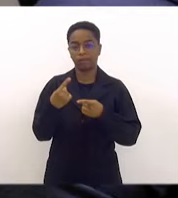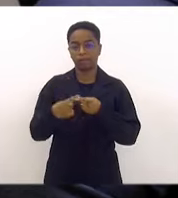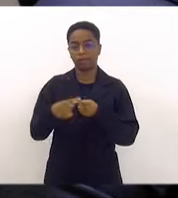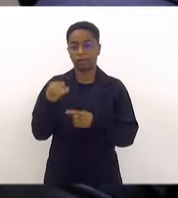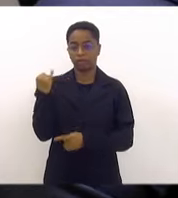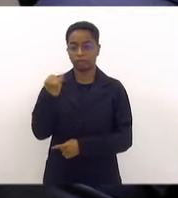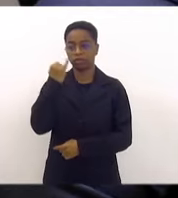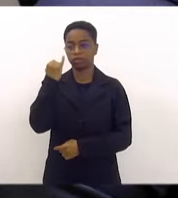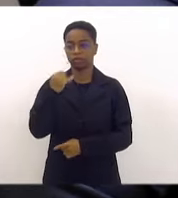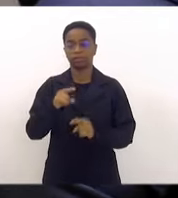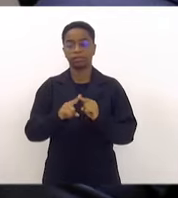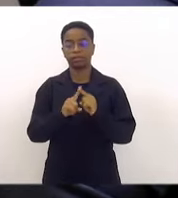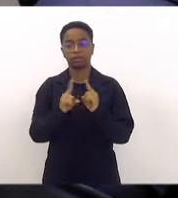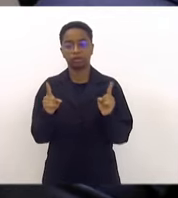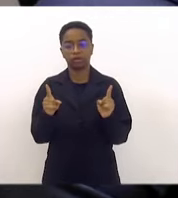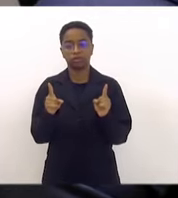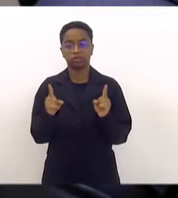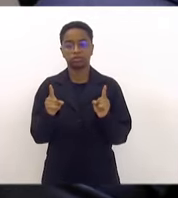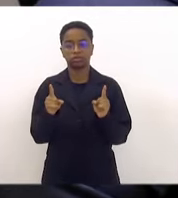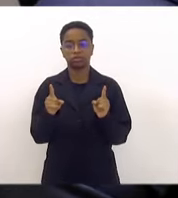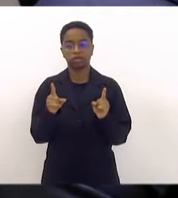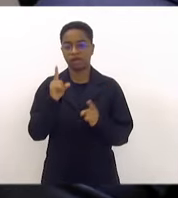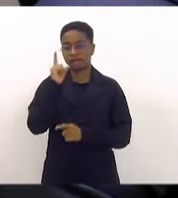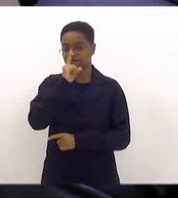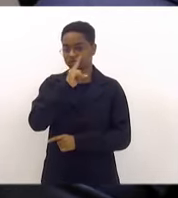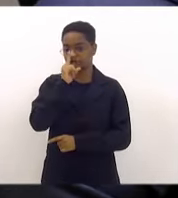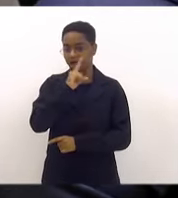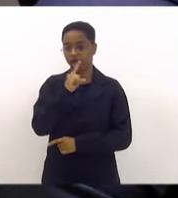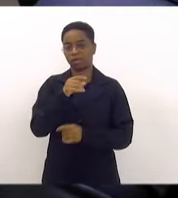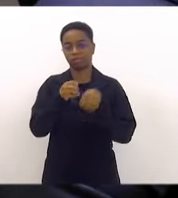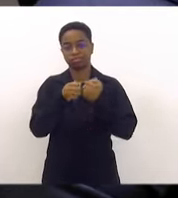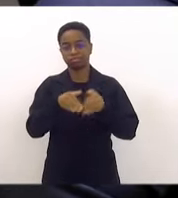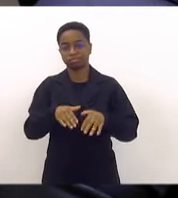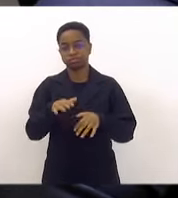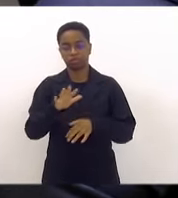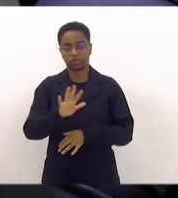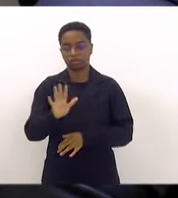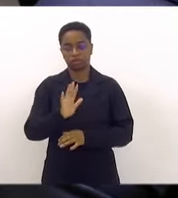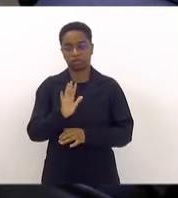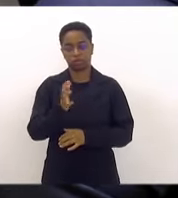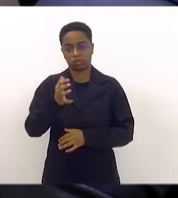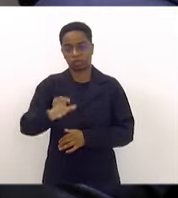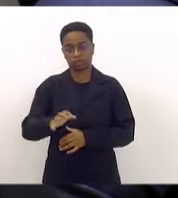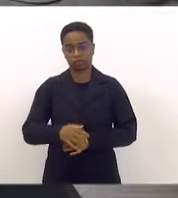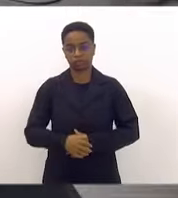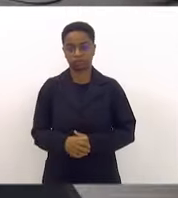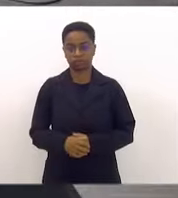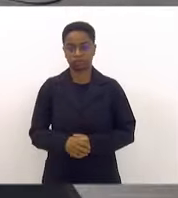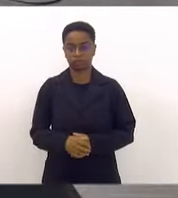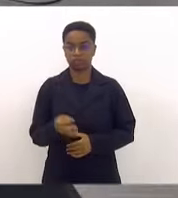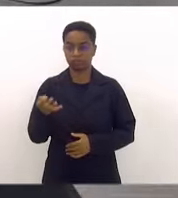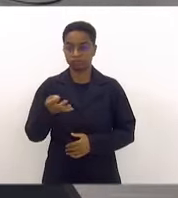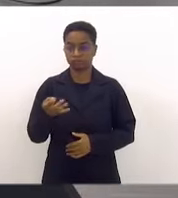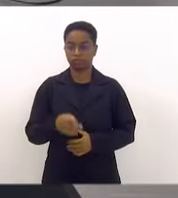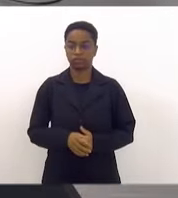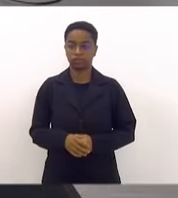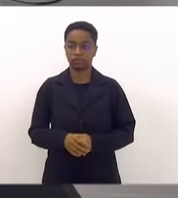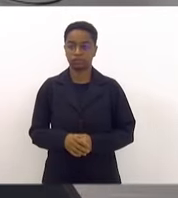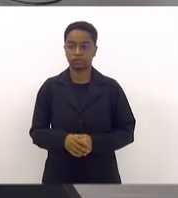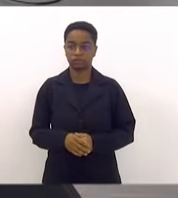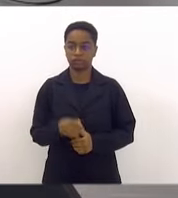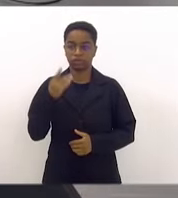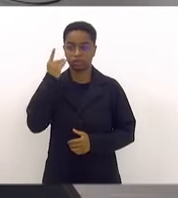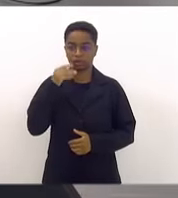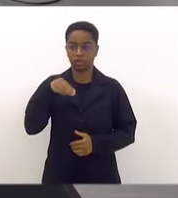importante mas as distorções sobre o instrumento não perfeito Deputado presente Deputado